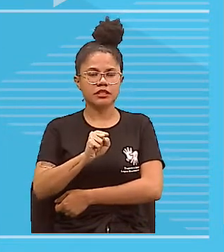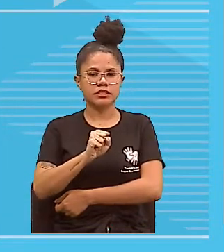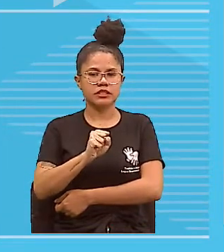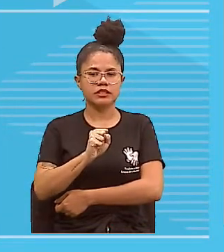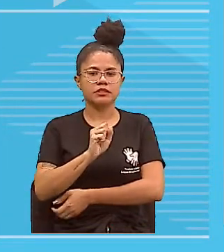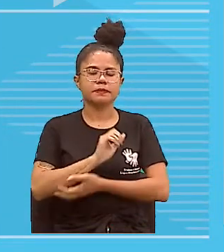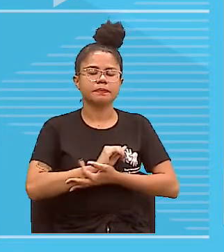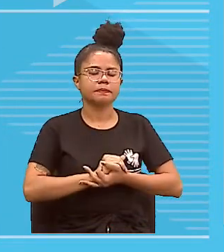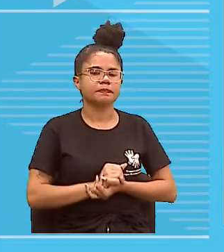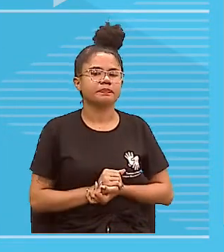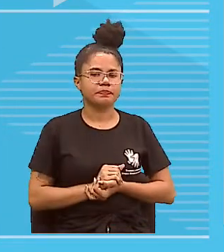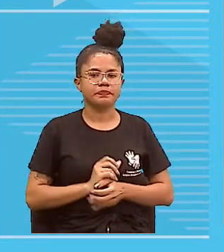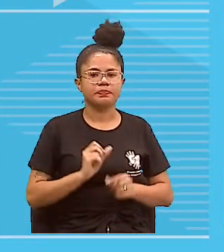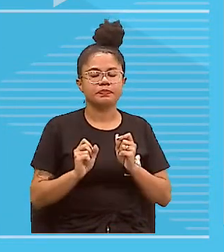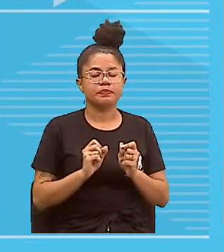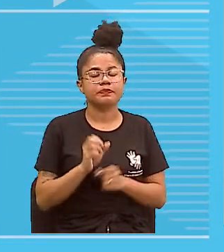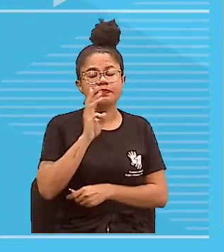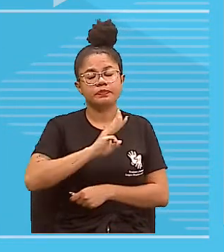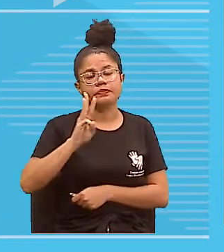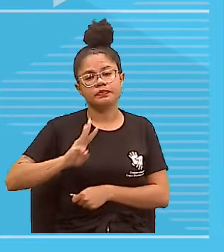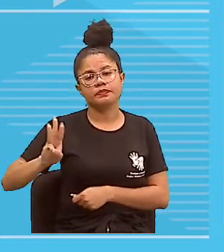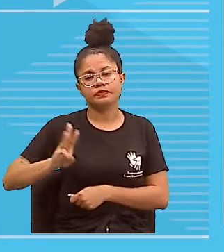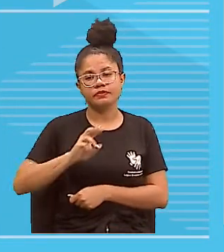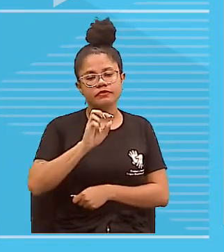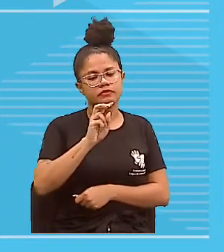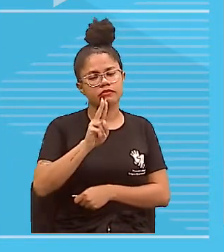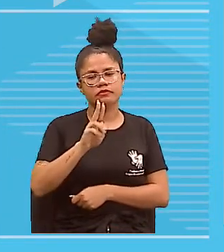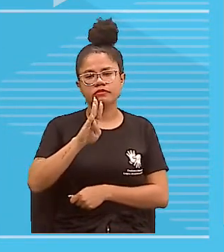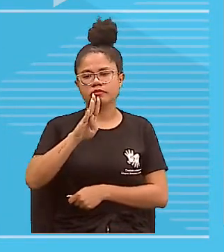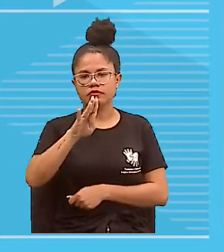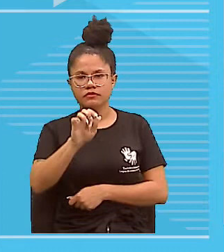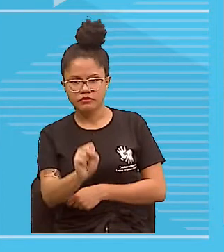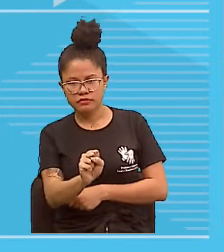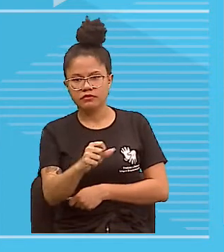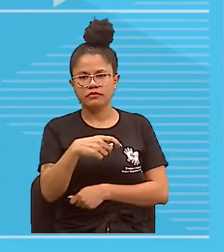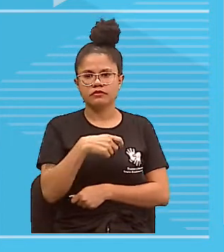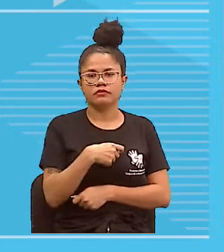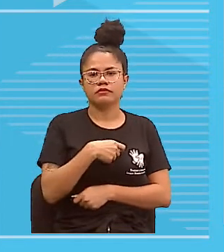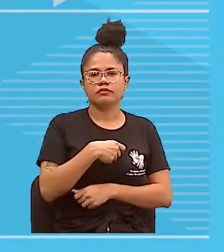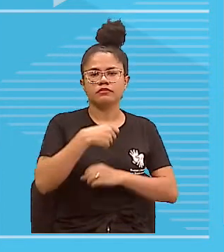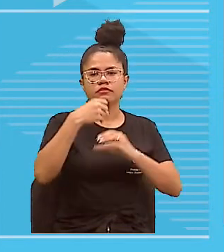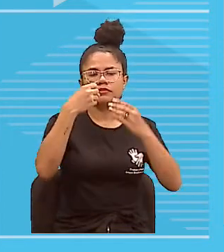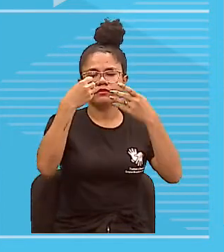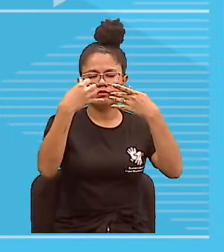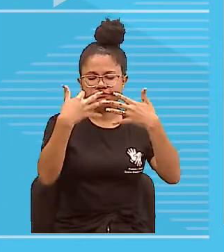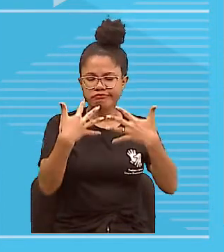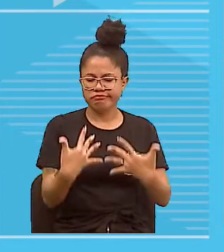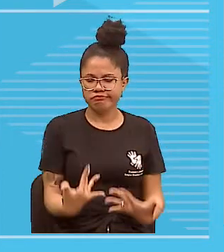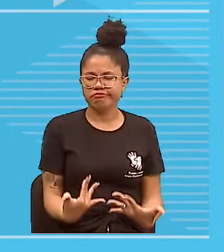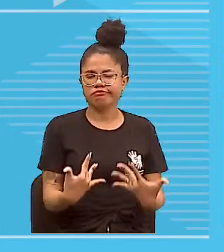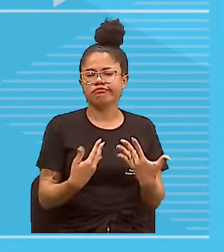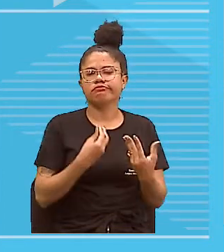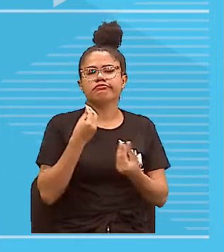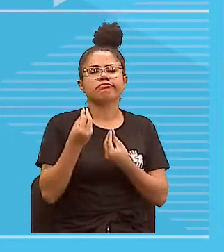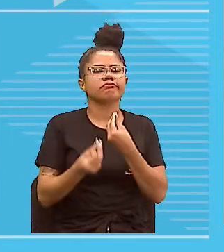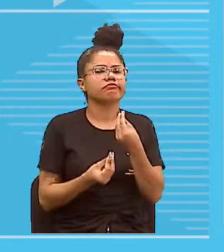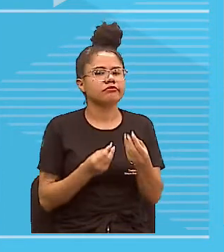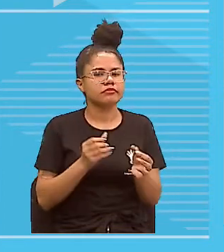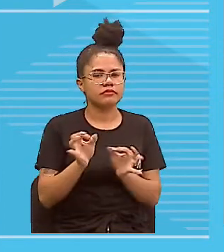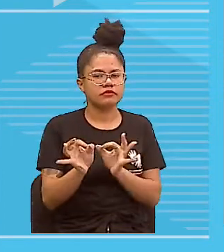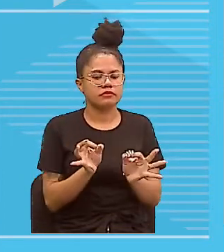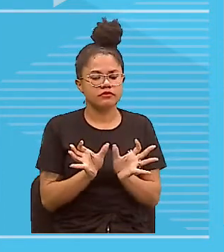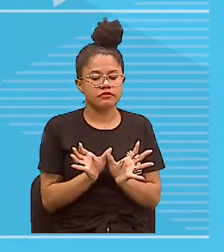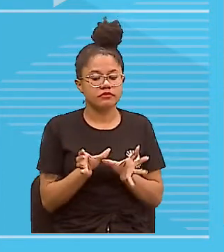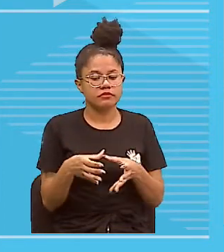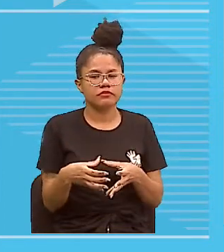dos Estudantes, lá no site da UBS tem explicando passo a passo como montar um grêmio, como montar uma chapa.